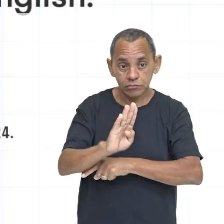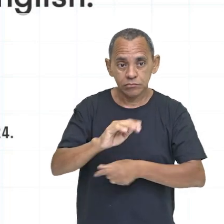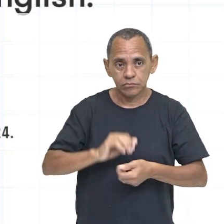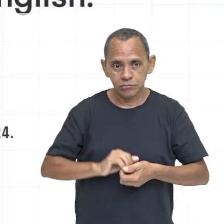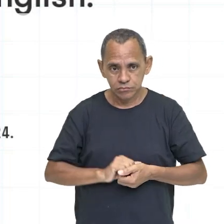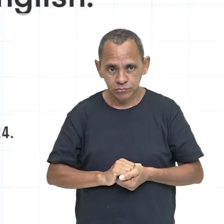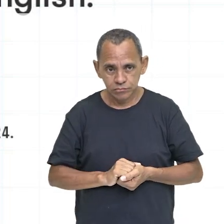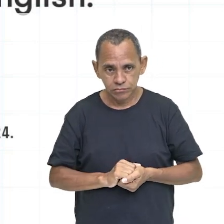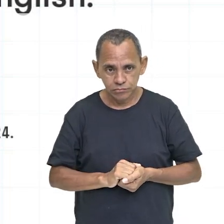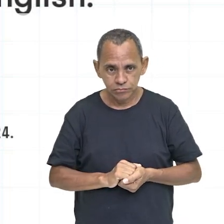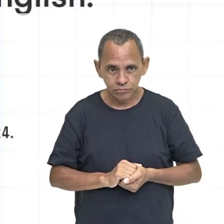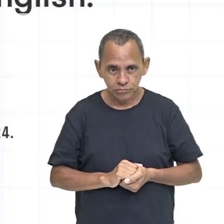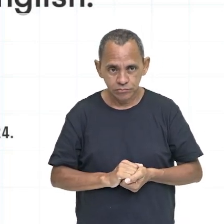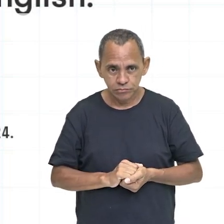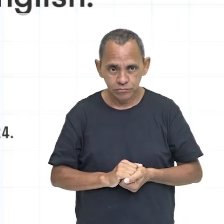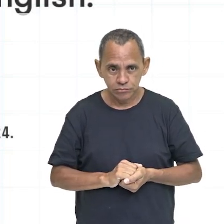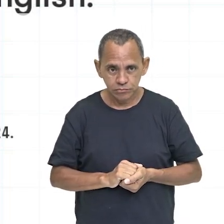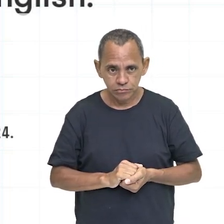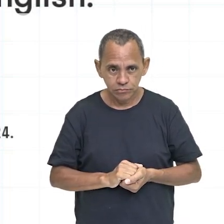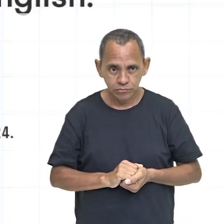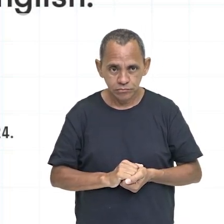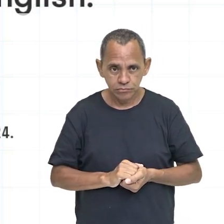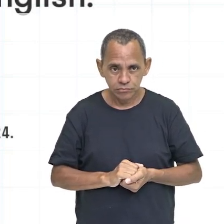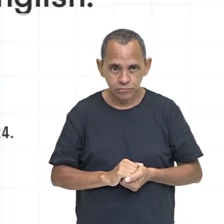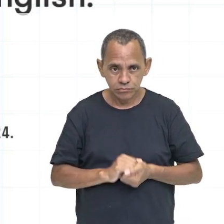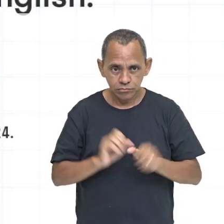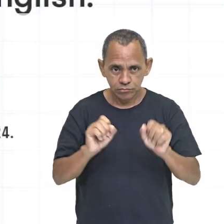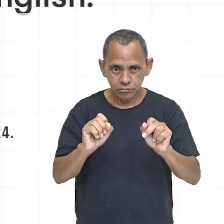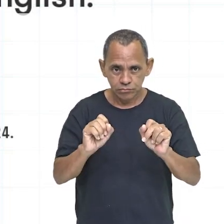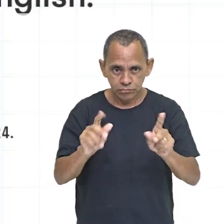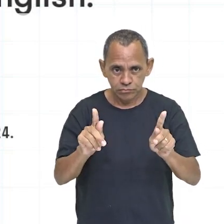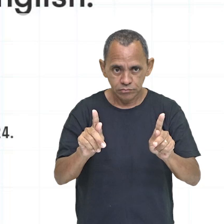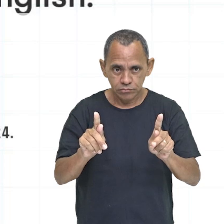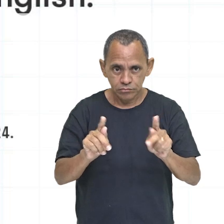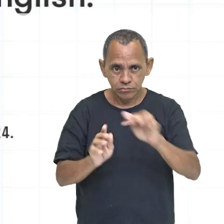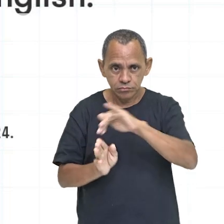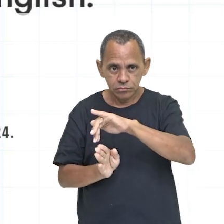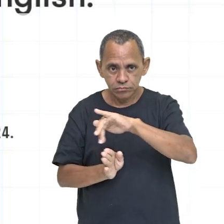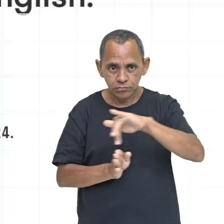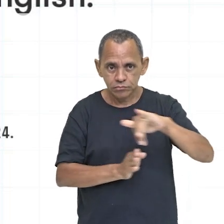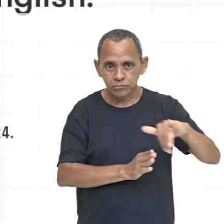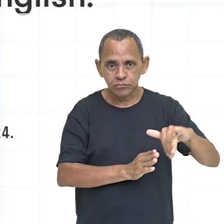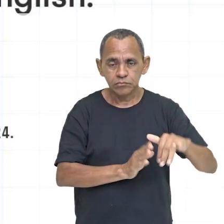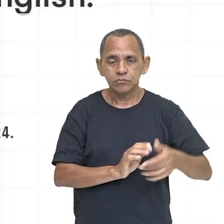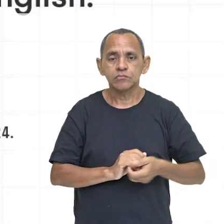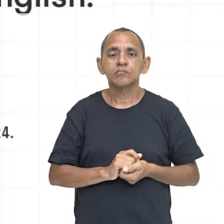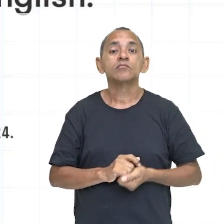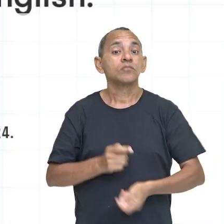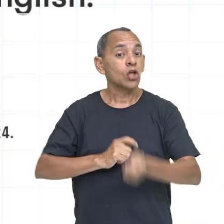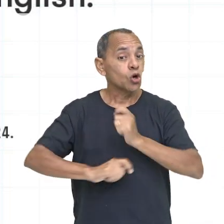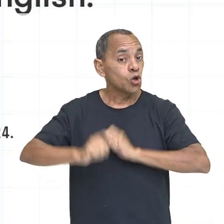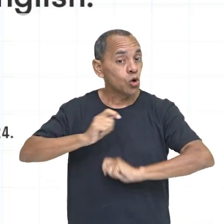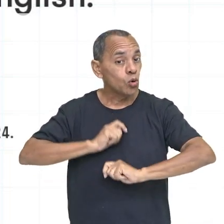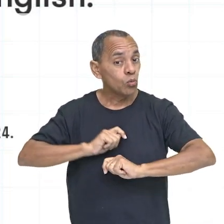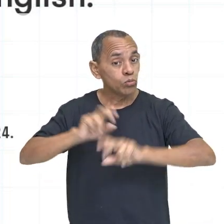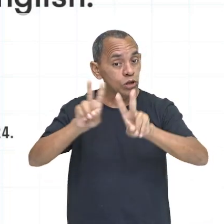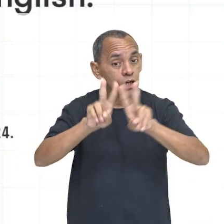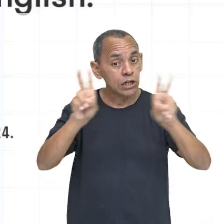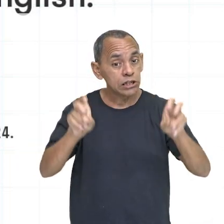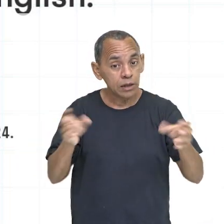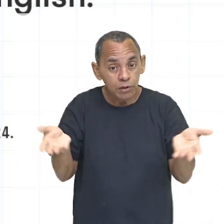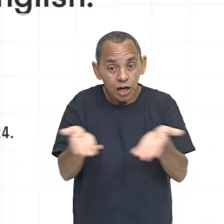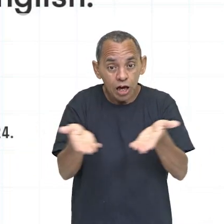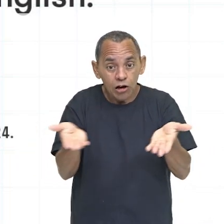and hymns into local language. Beleza? Agora bora falar um pouco sobre economia.